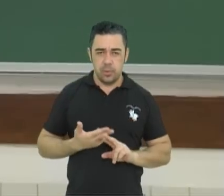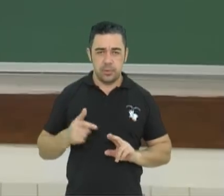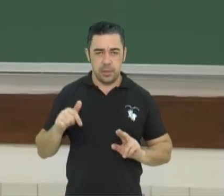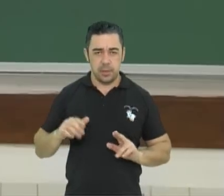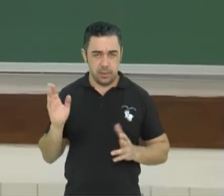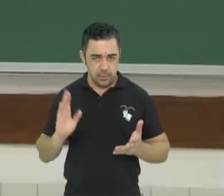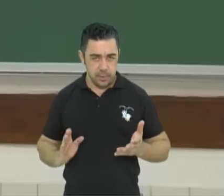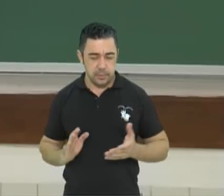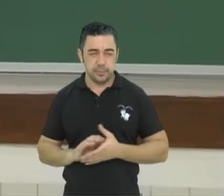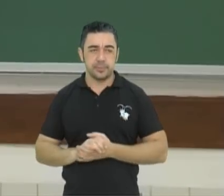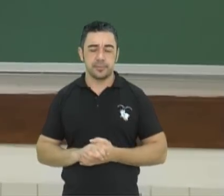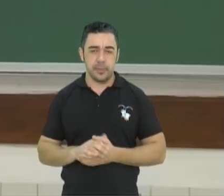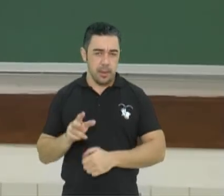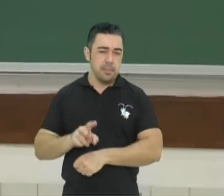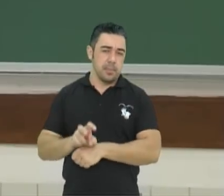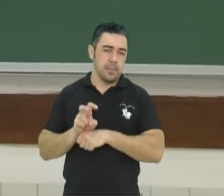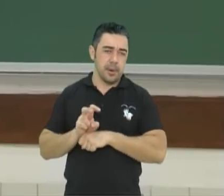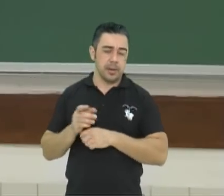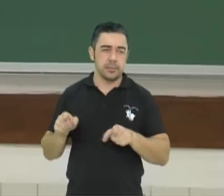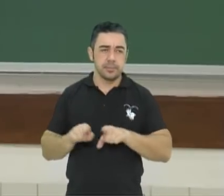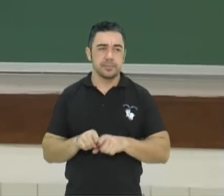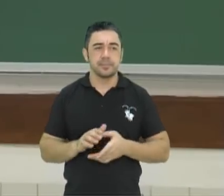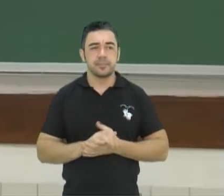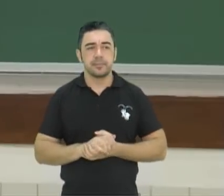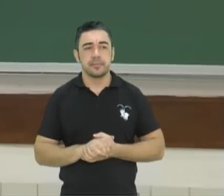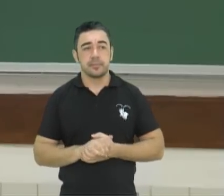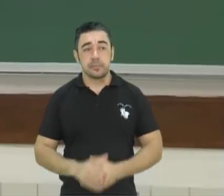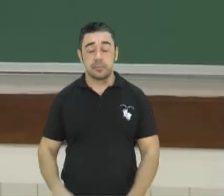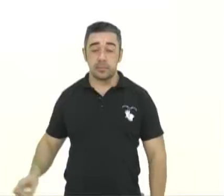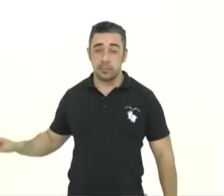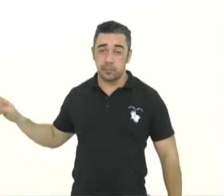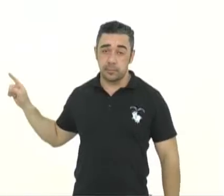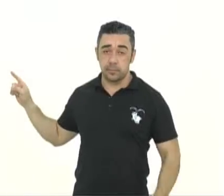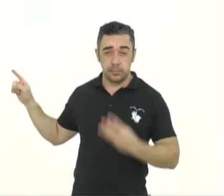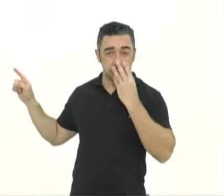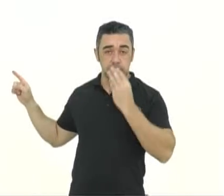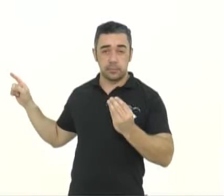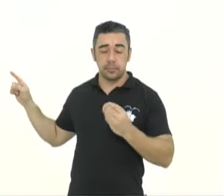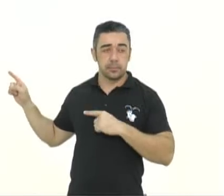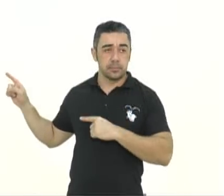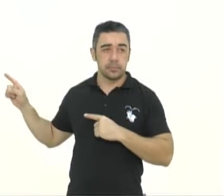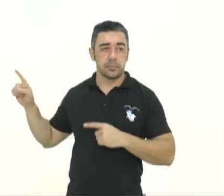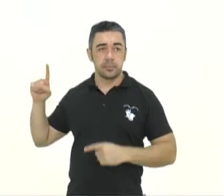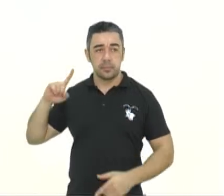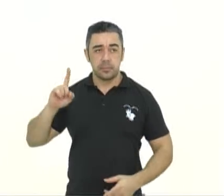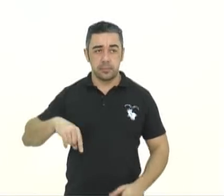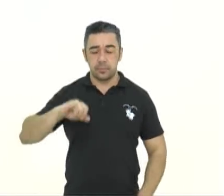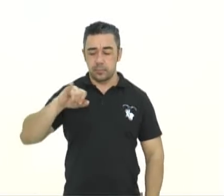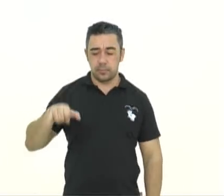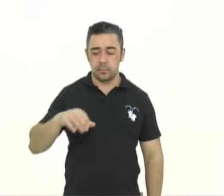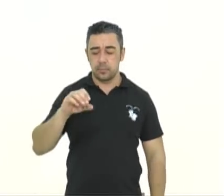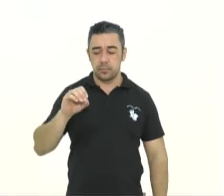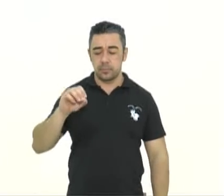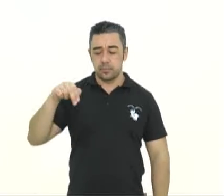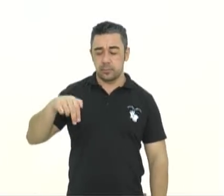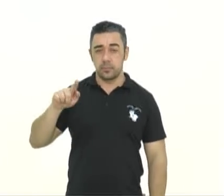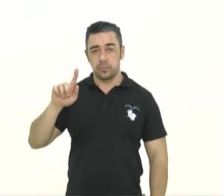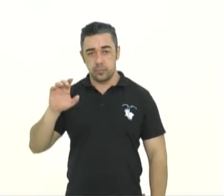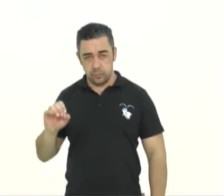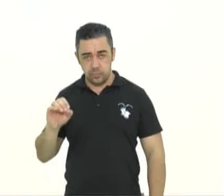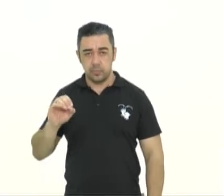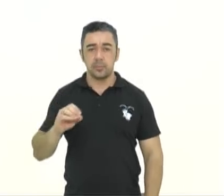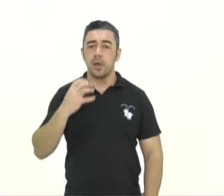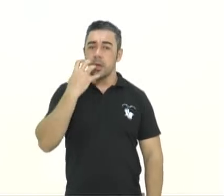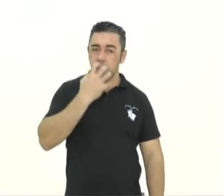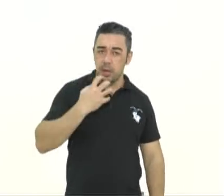no nosso vocabulário. Tudo bem? Pessoal, aqui eu tenho o jongo, que é uma herança cultural dos povos bantus, né? Canto e dança de